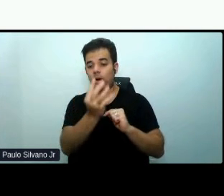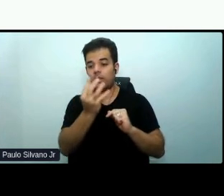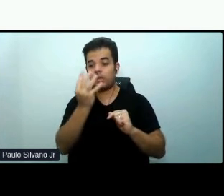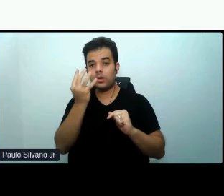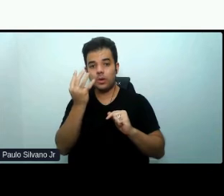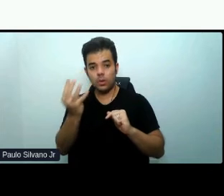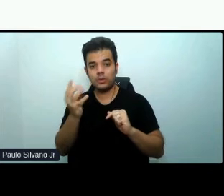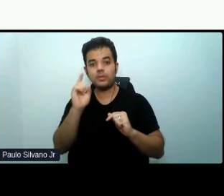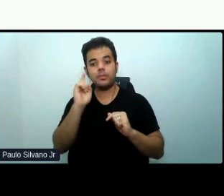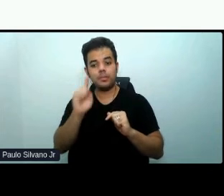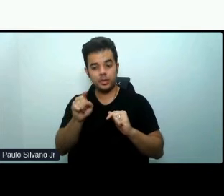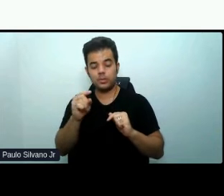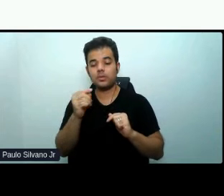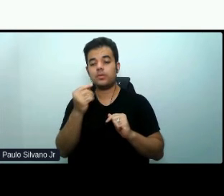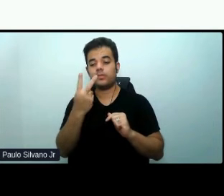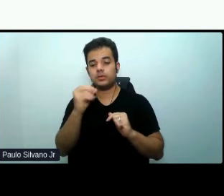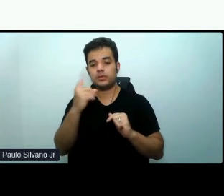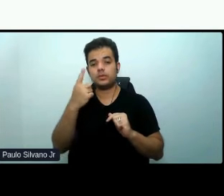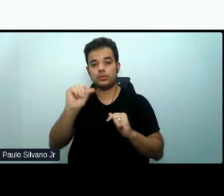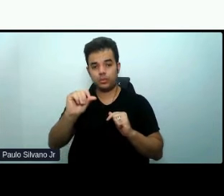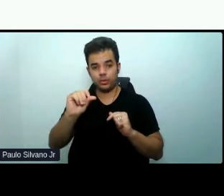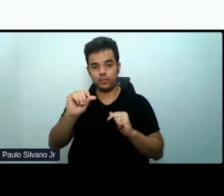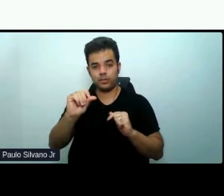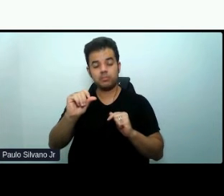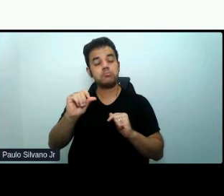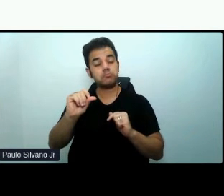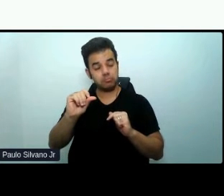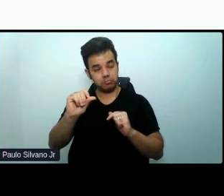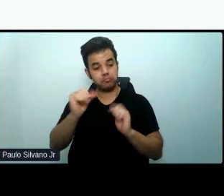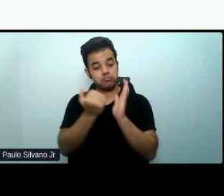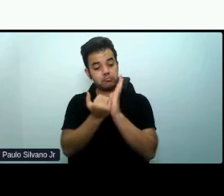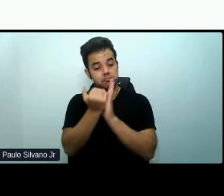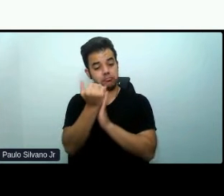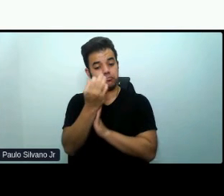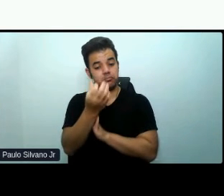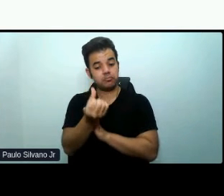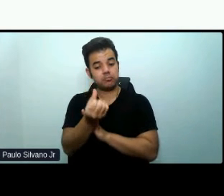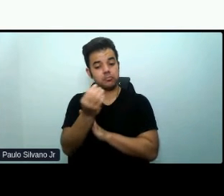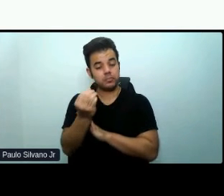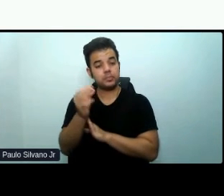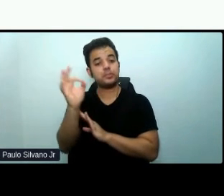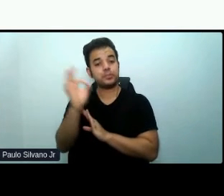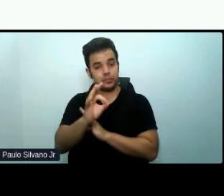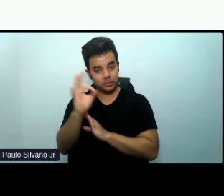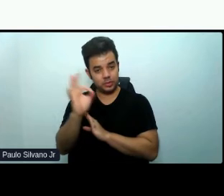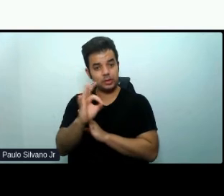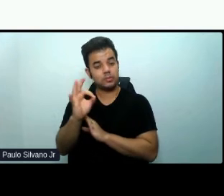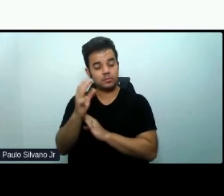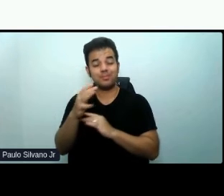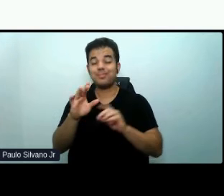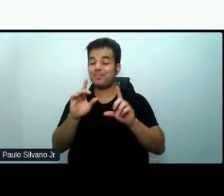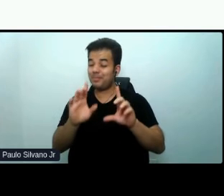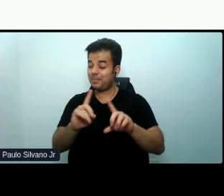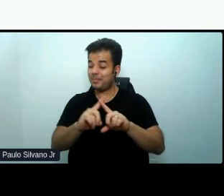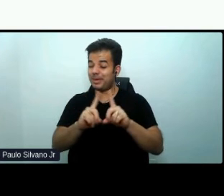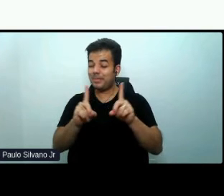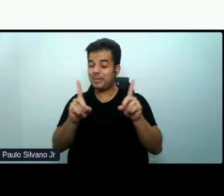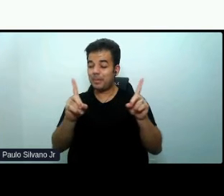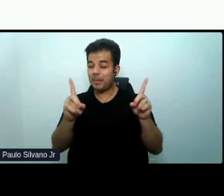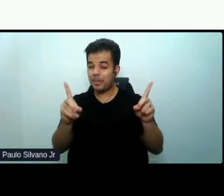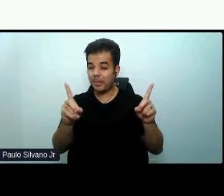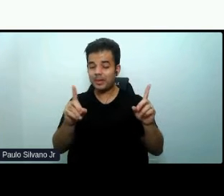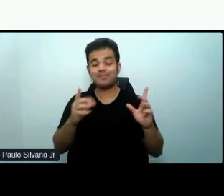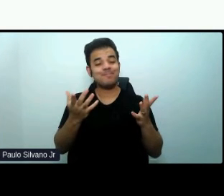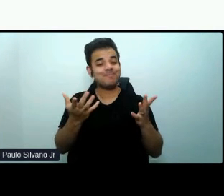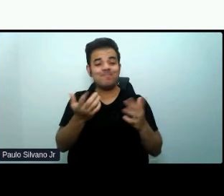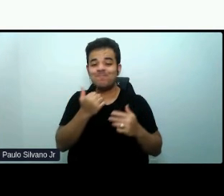em 2019, o que representa um crescimento aí de uns 60%. Ainda assim, a quantidade não é páreo para